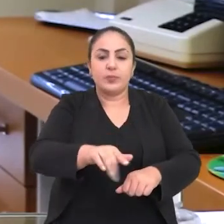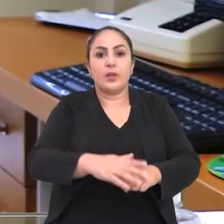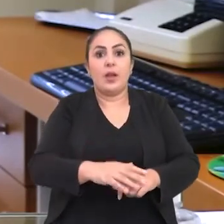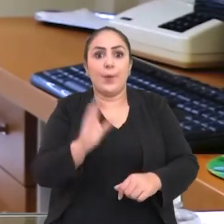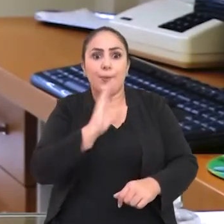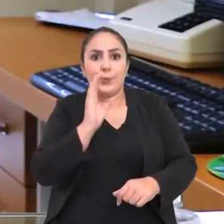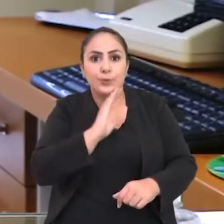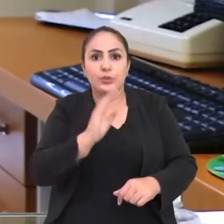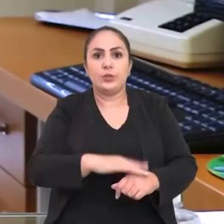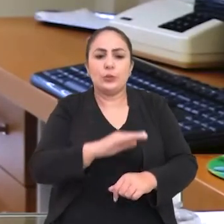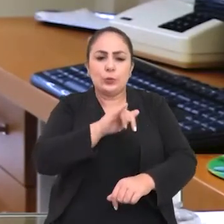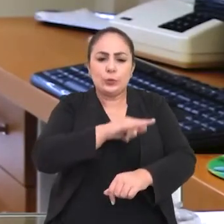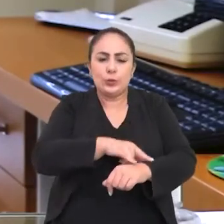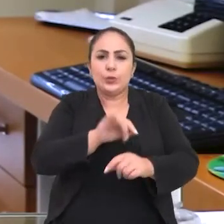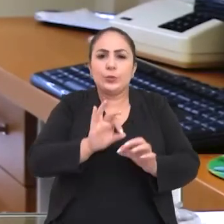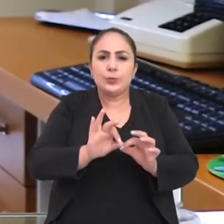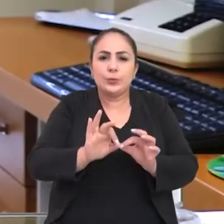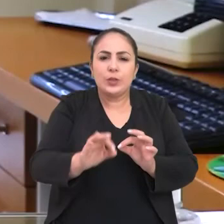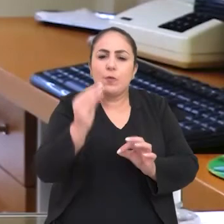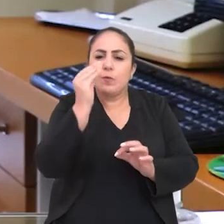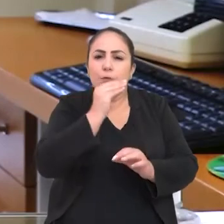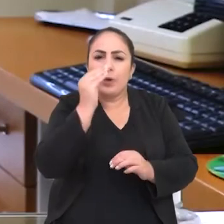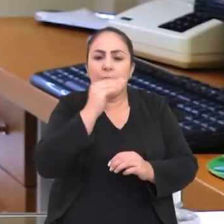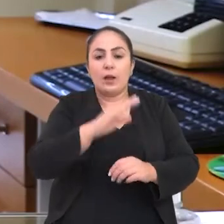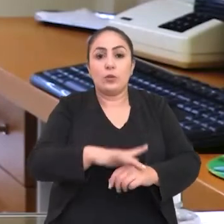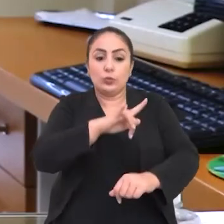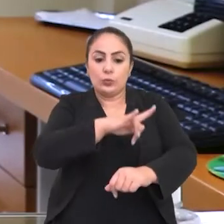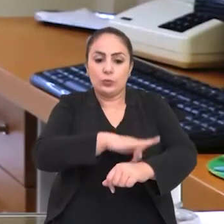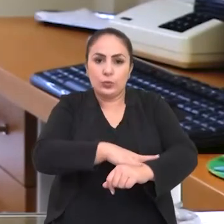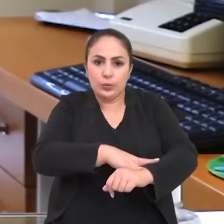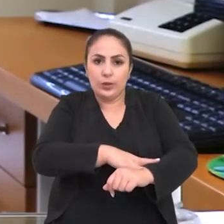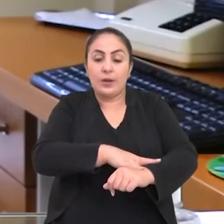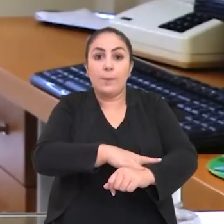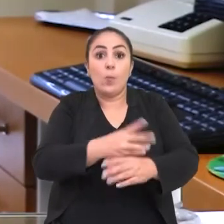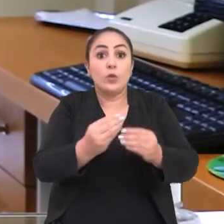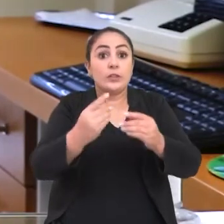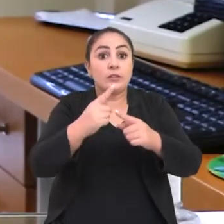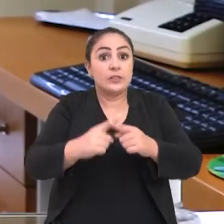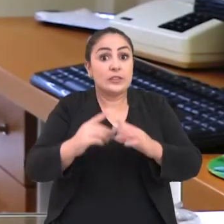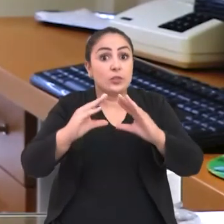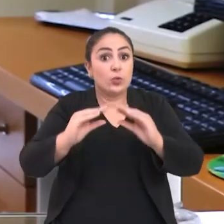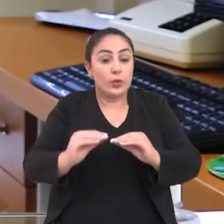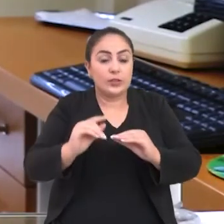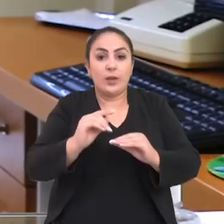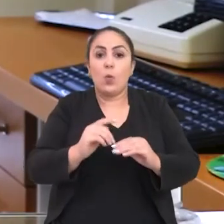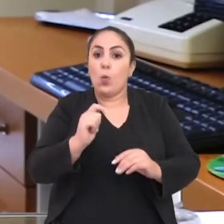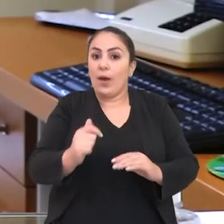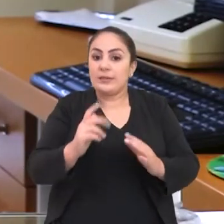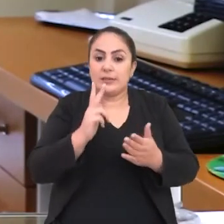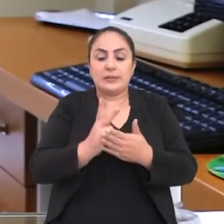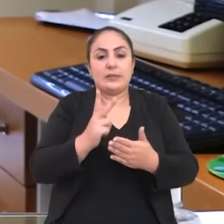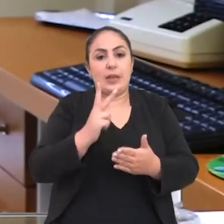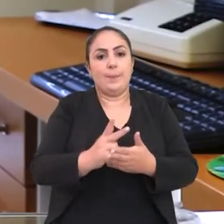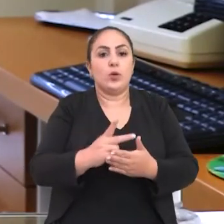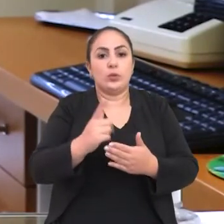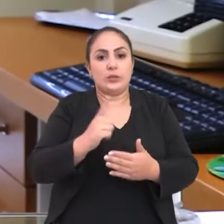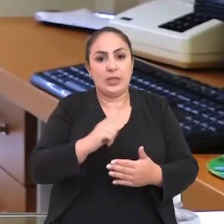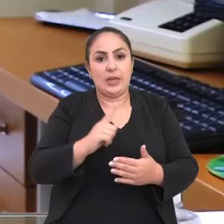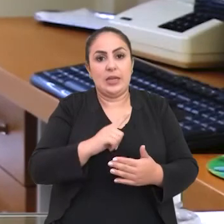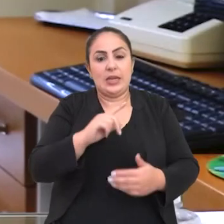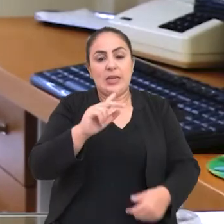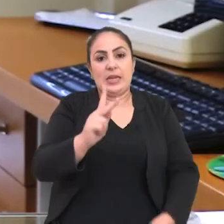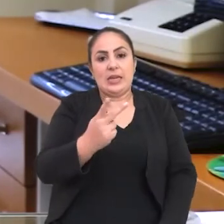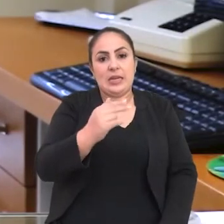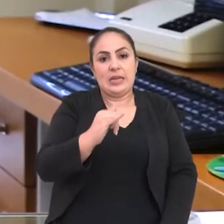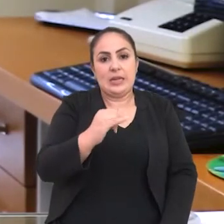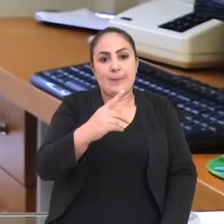seguido, urgência, jato fino, jato fraco, urinar muitas vezes à noite, a maioria das vezes